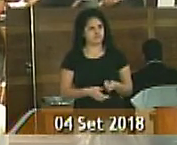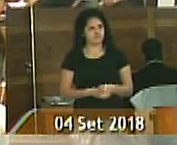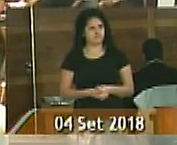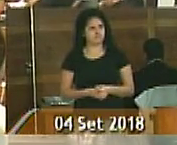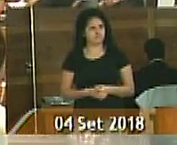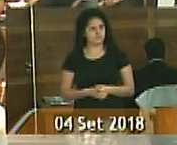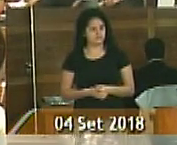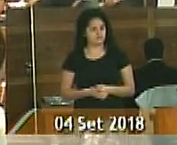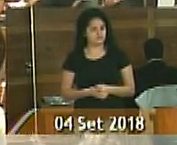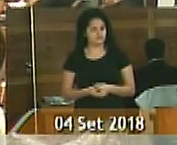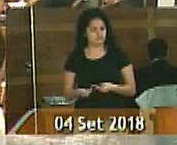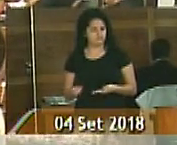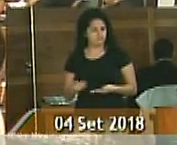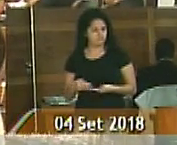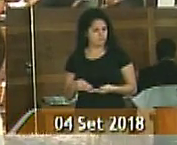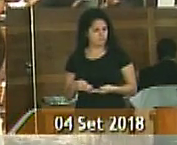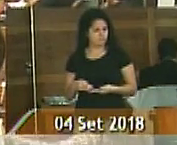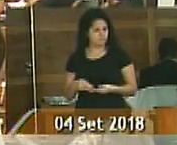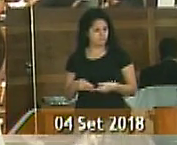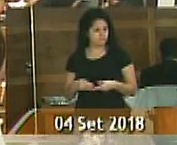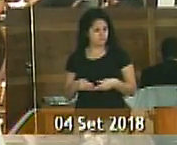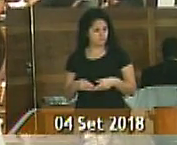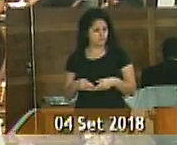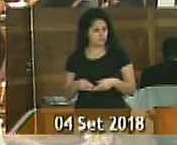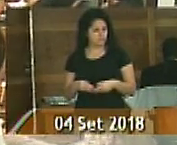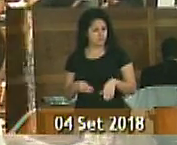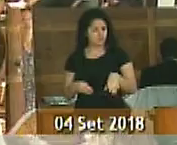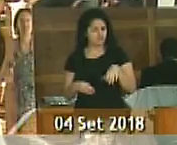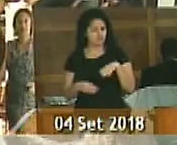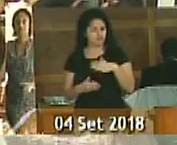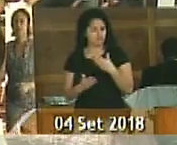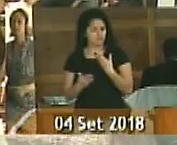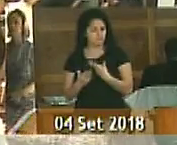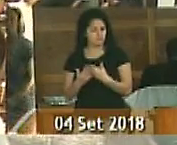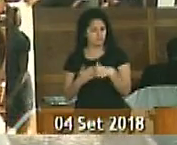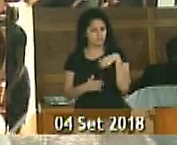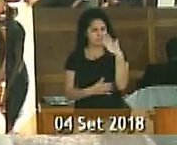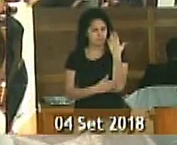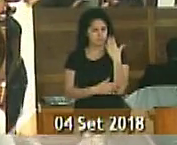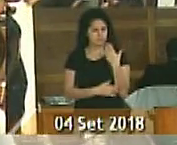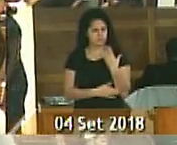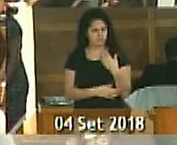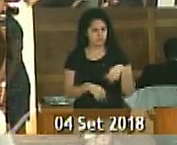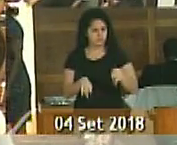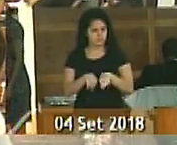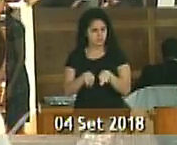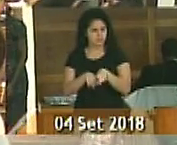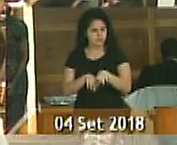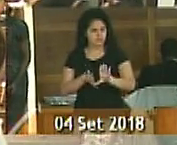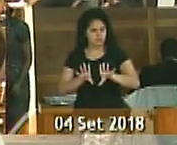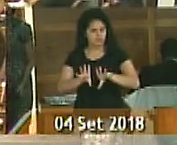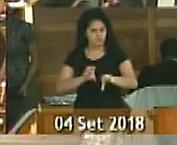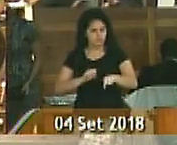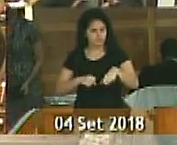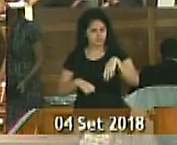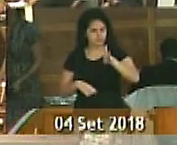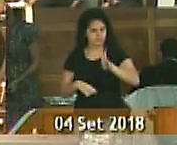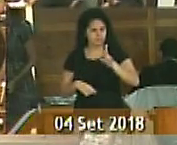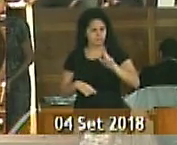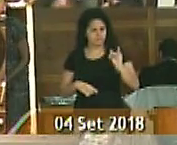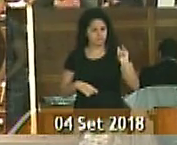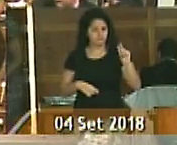mais voltado à questão da educação ambiental e sanitária e na formação, tá, dos nossos brigadistas, que